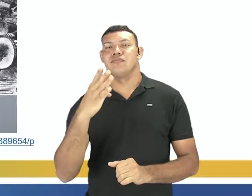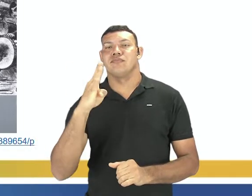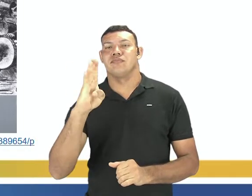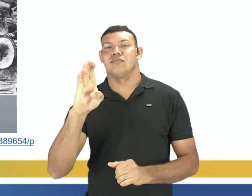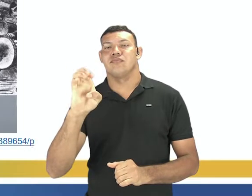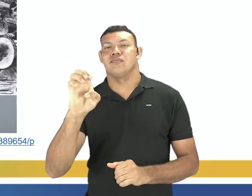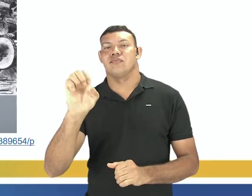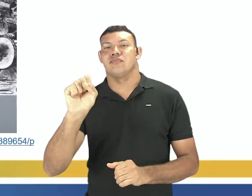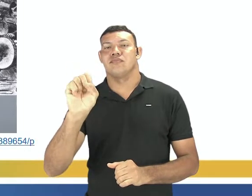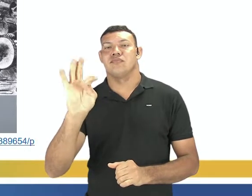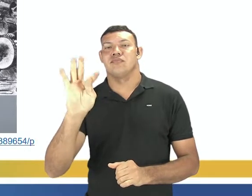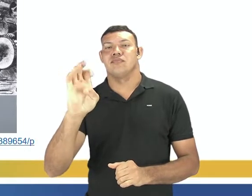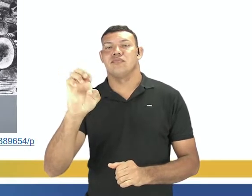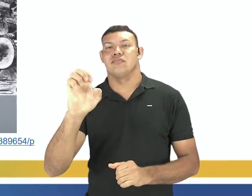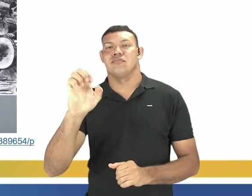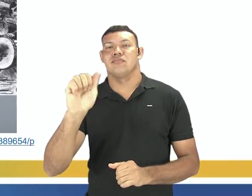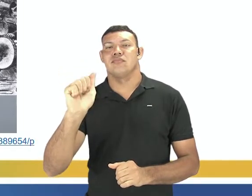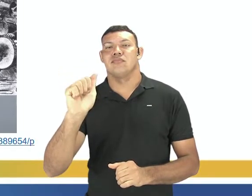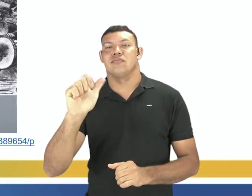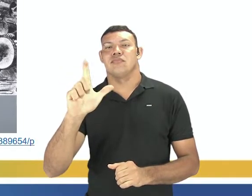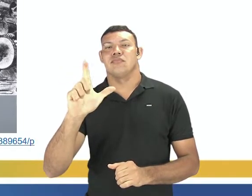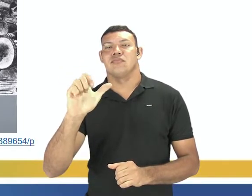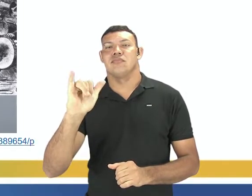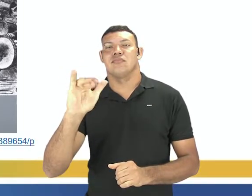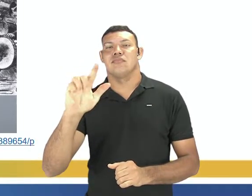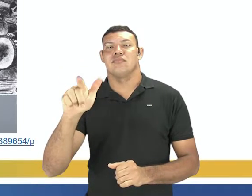por um jornalista e ministro do governo